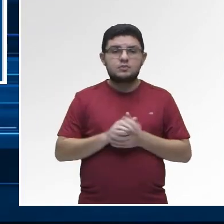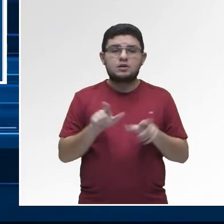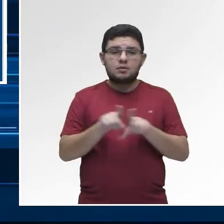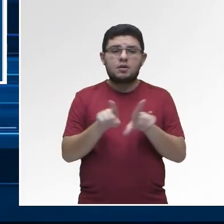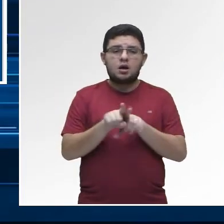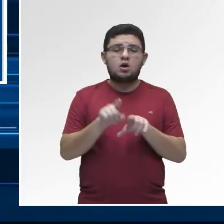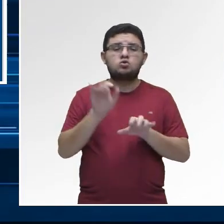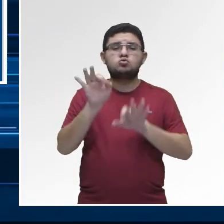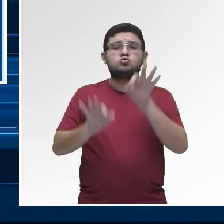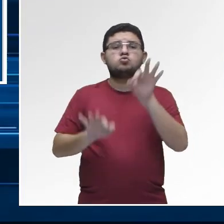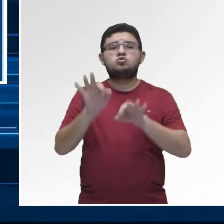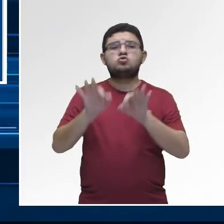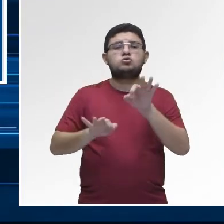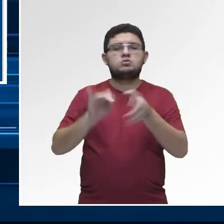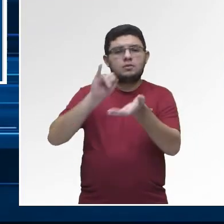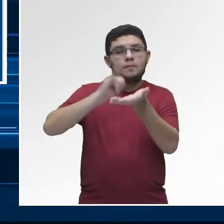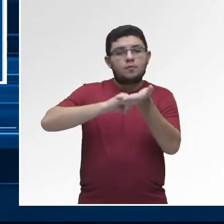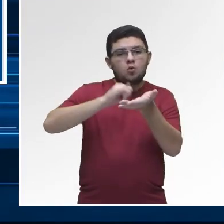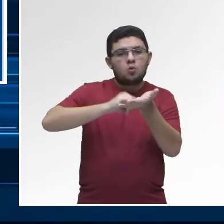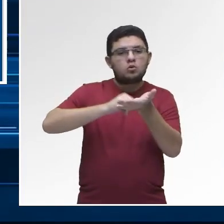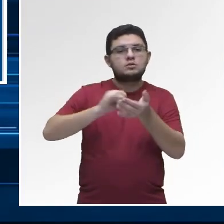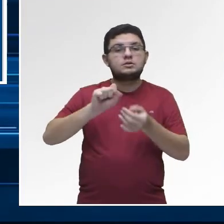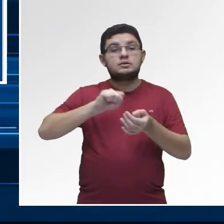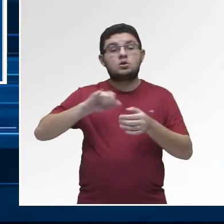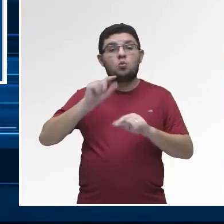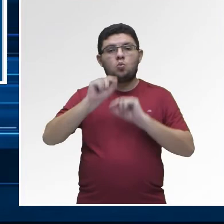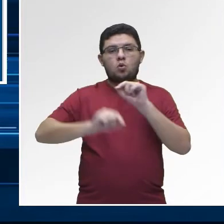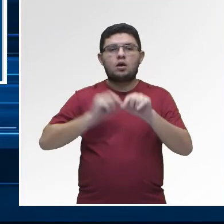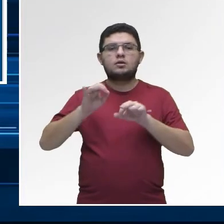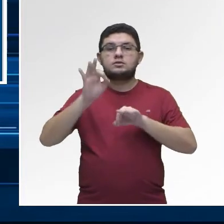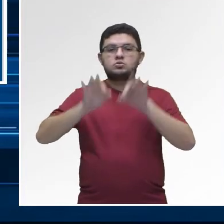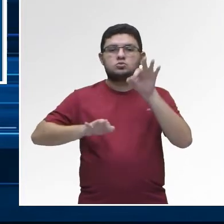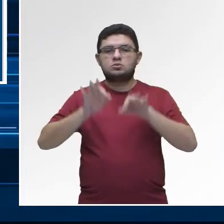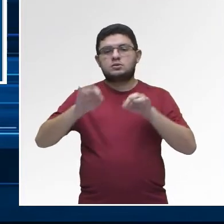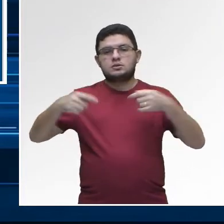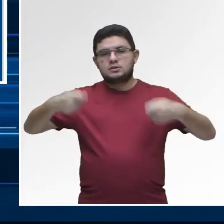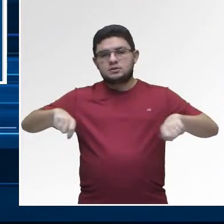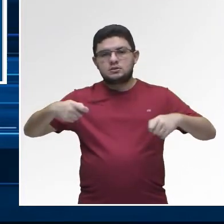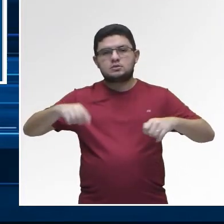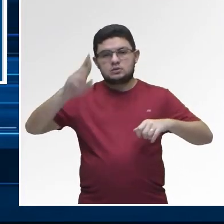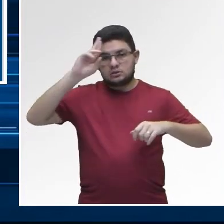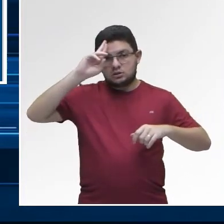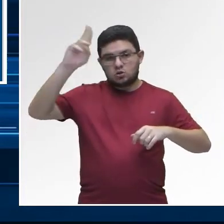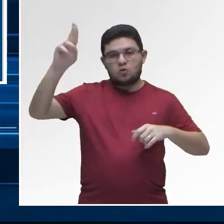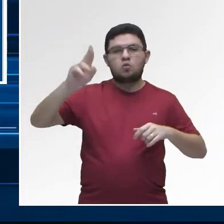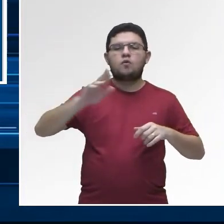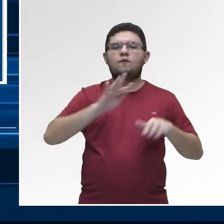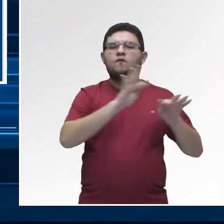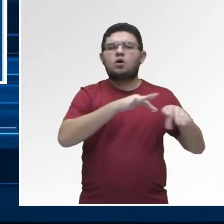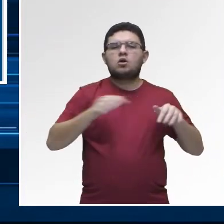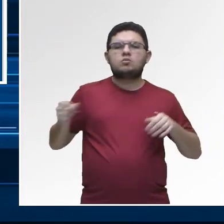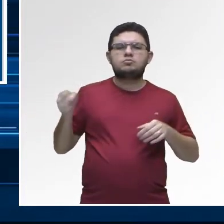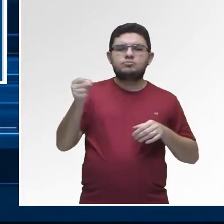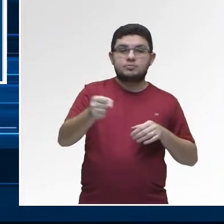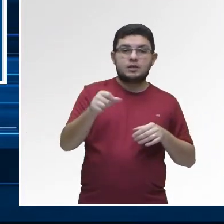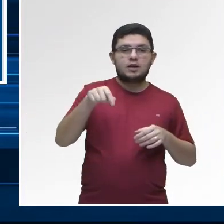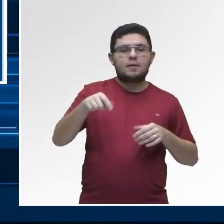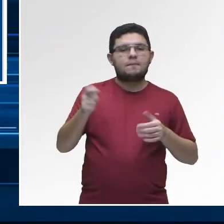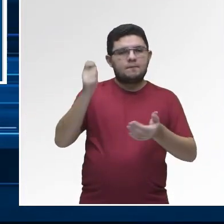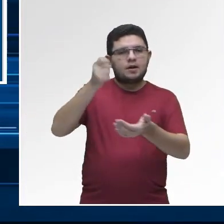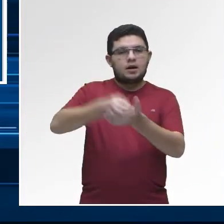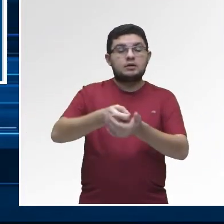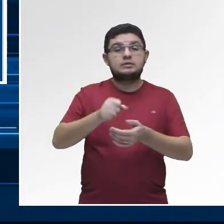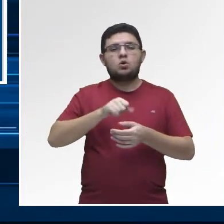pago se precisasse de julgamento sob o comando do senhor feudal. Então você tinha uma briga lá com um vizinho, com um